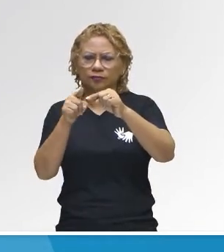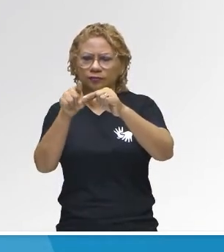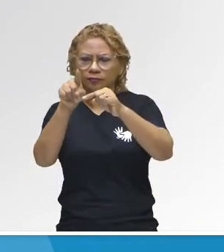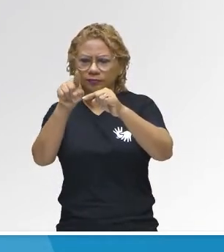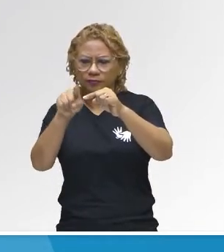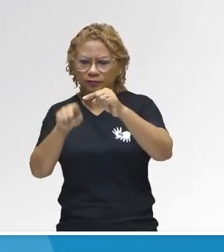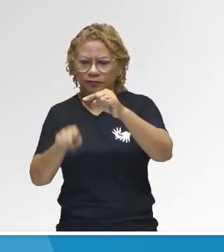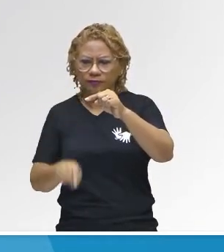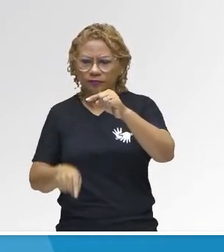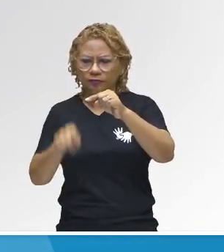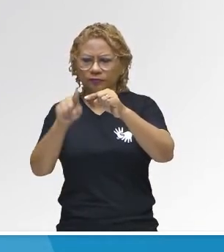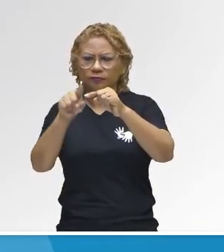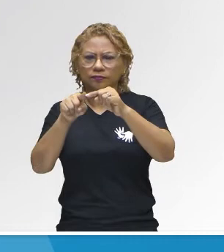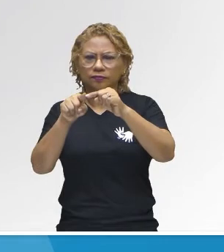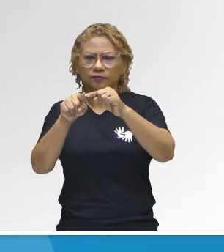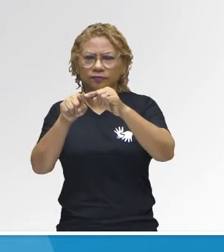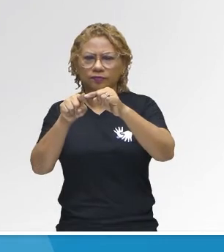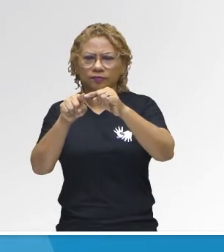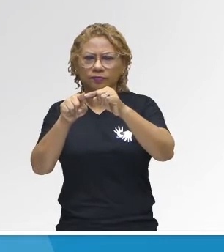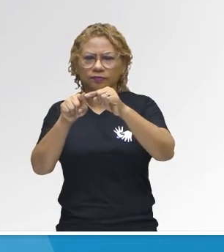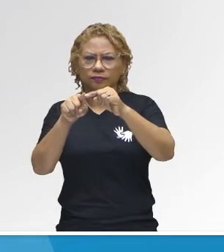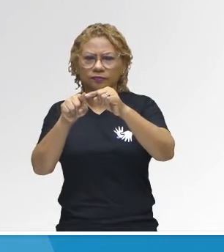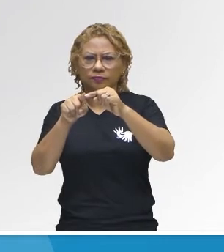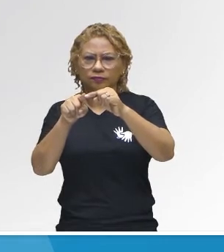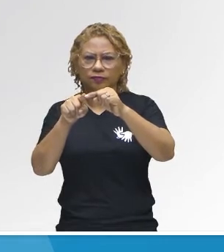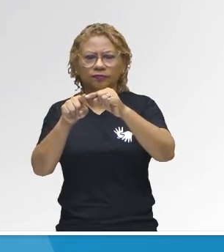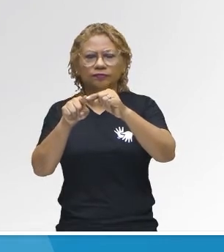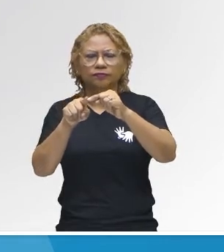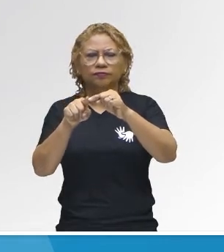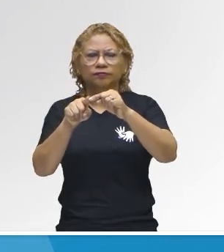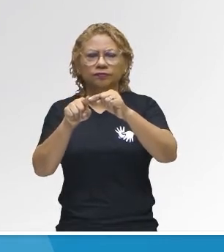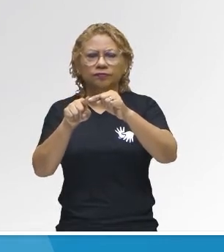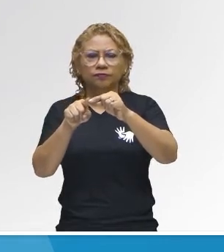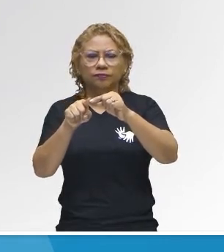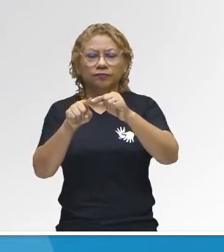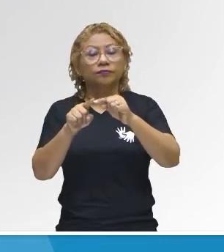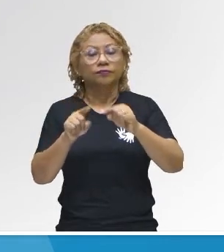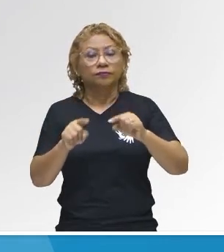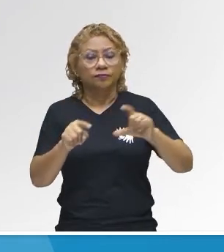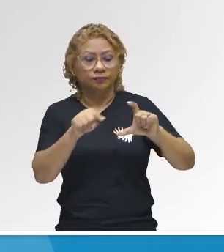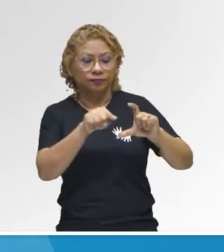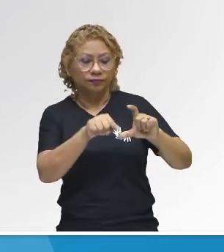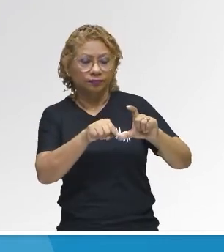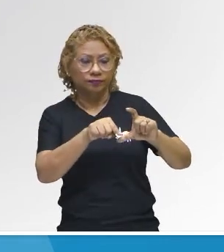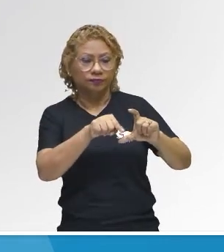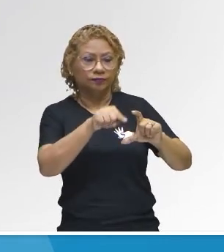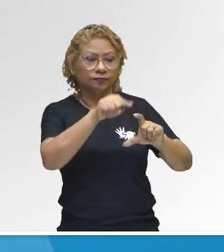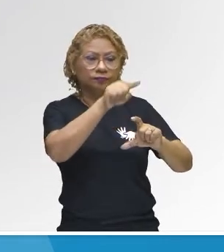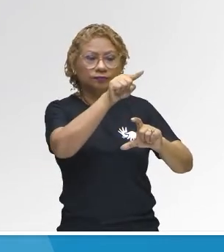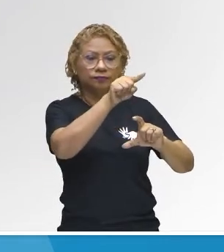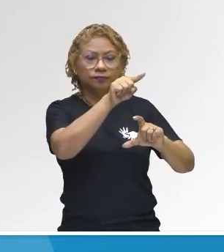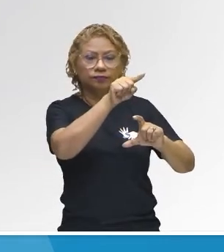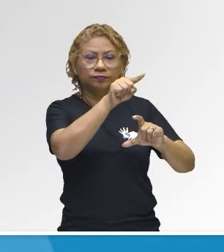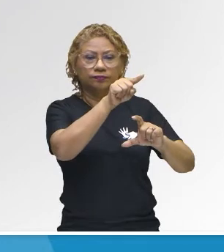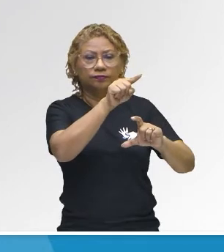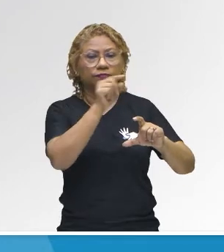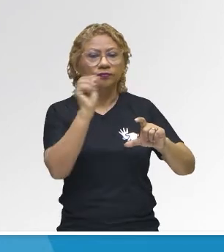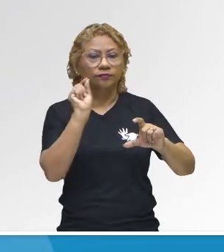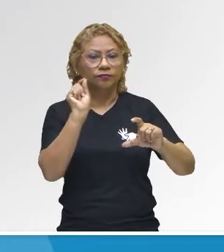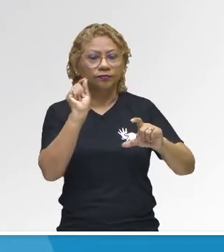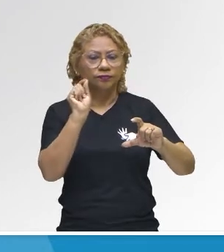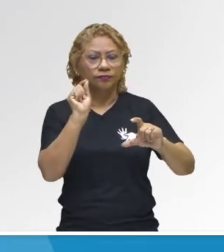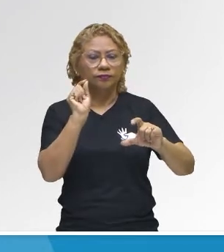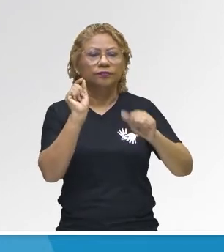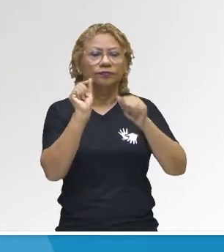Nesse caso, a gente vai fazer o prolongamento no sentido contrário. Ó, eu vou pegar essa